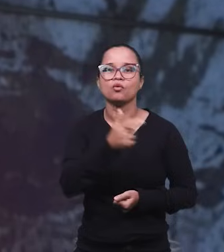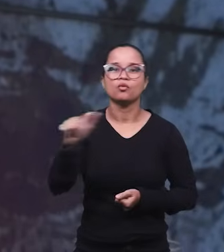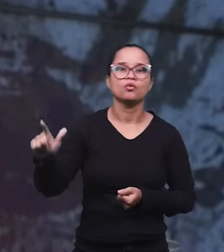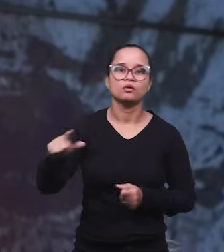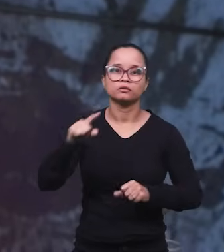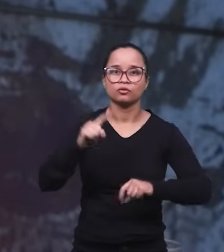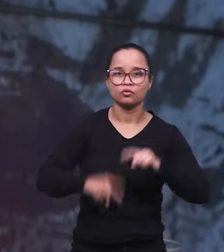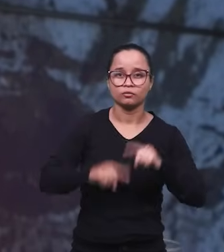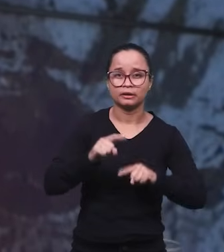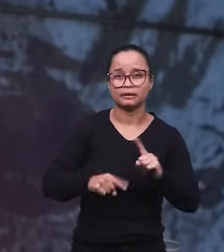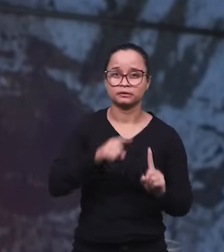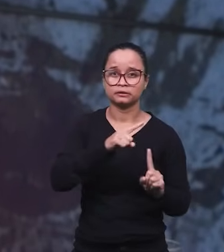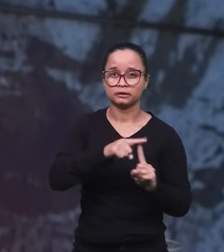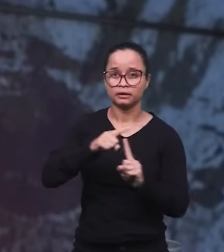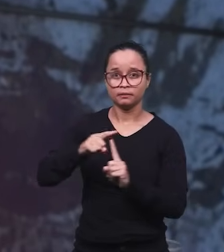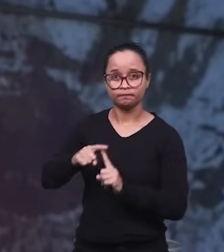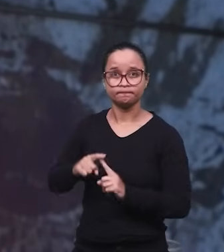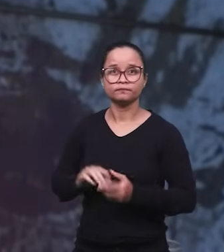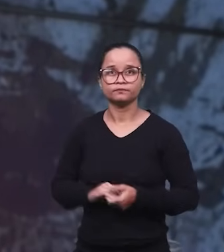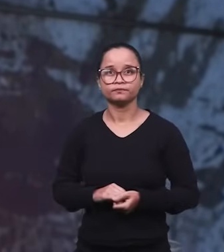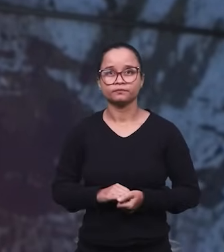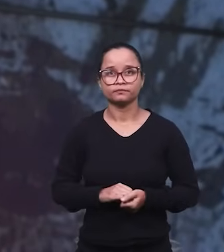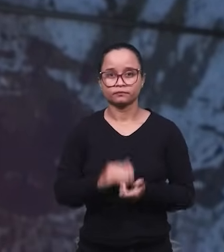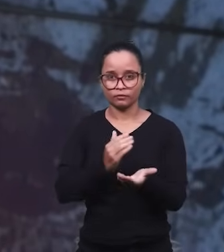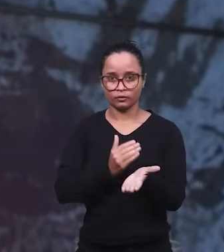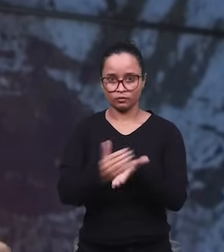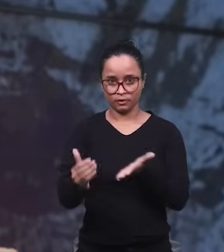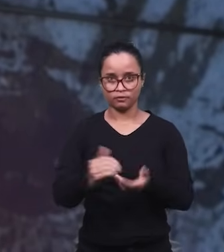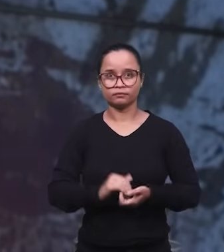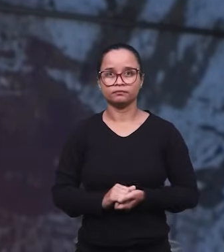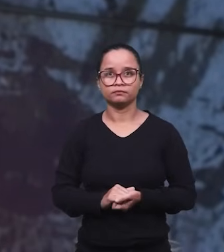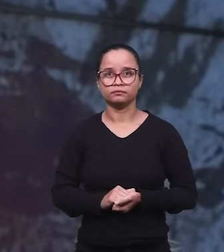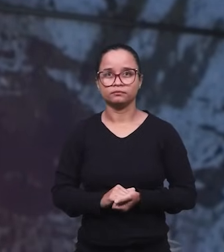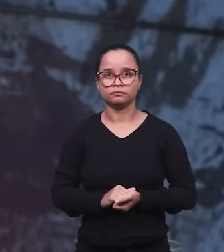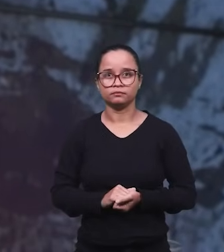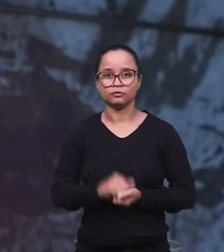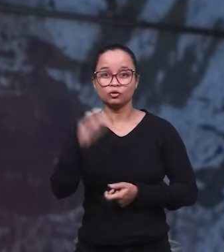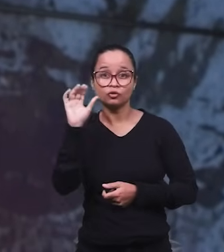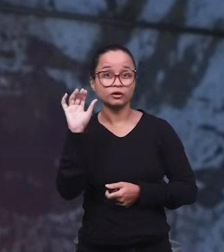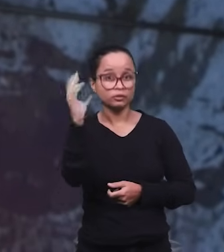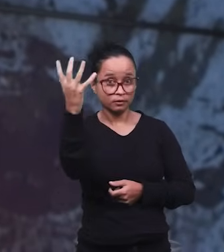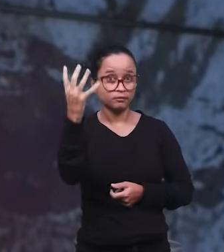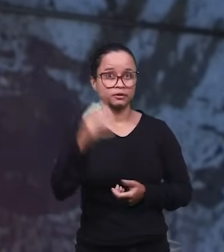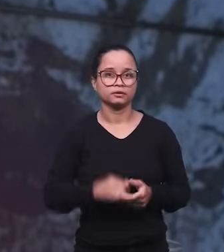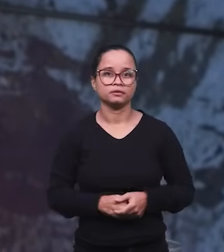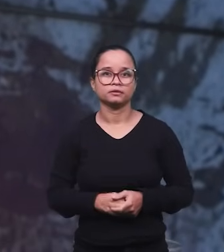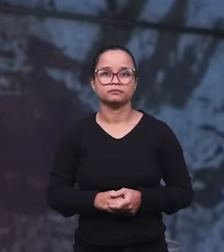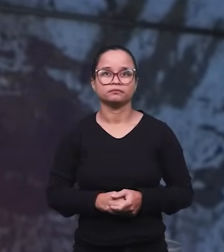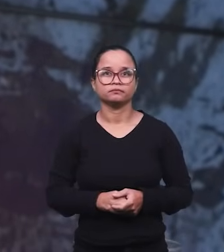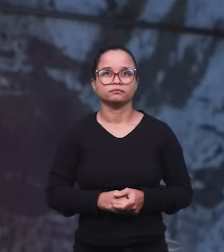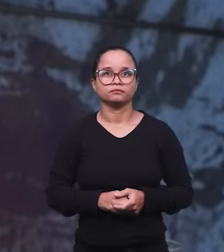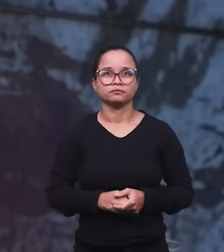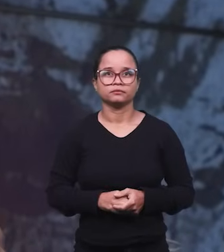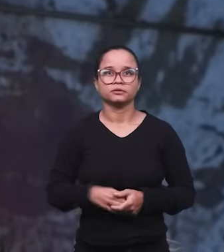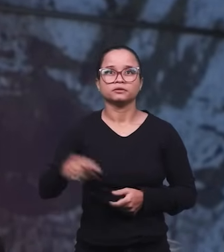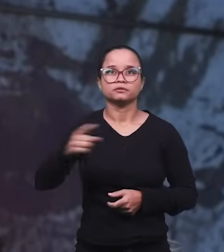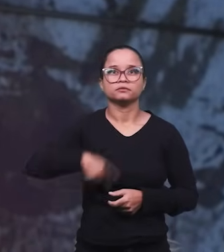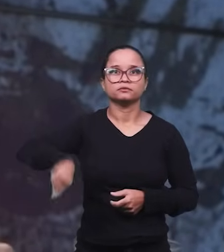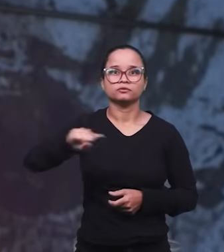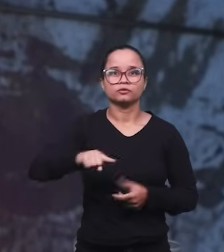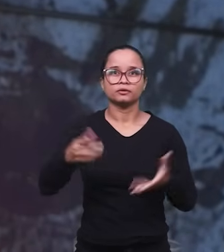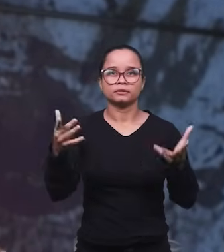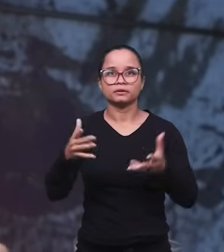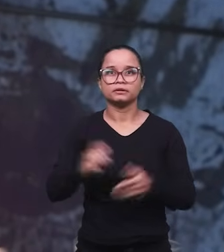tipos de objetos, que nós vemos assim com uma introdução de fenômenos maiores, nós vemos